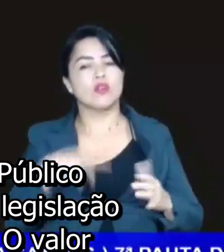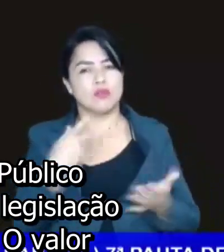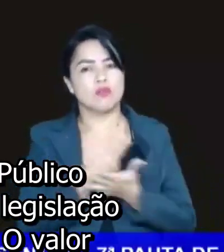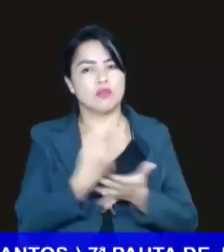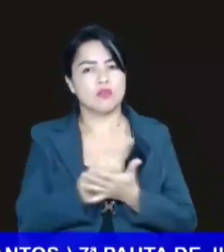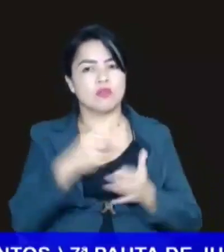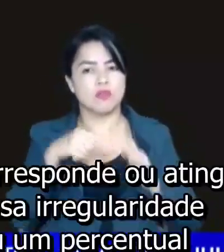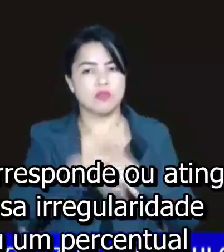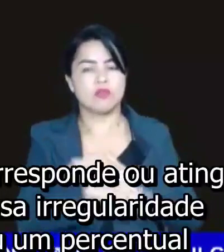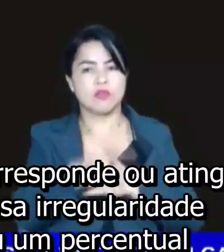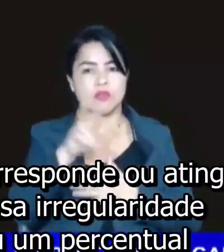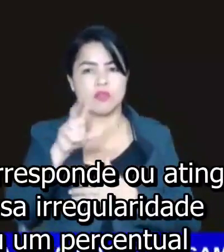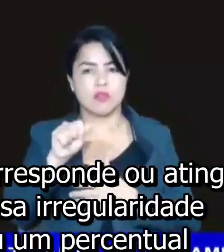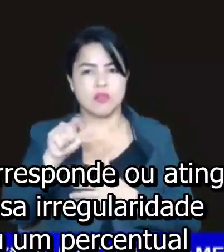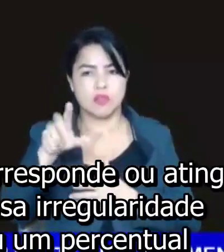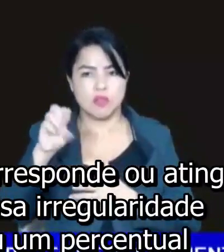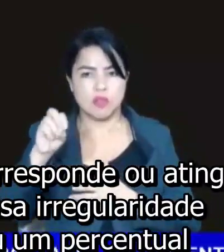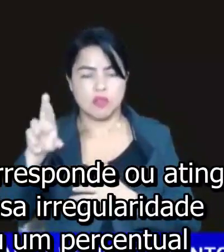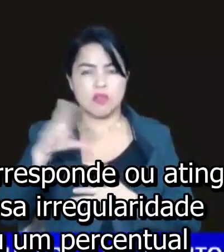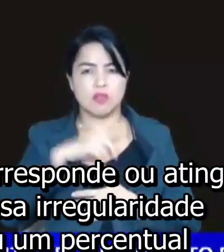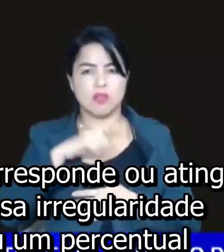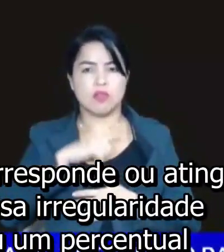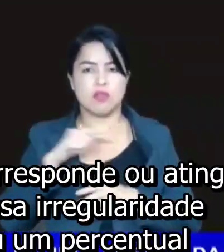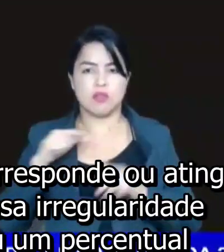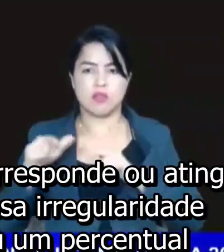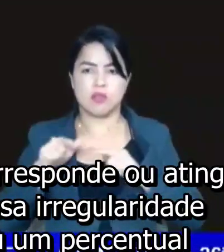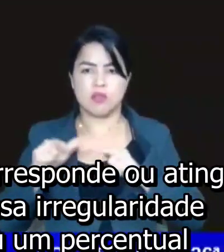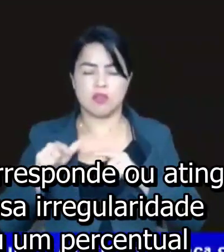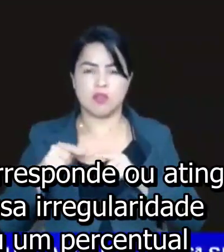O valor repassado aos serviços